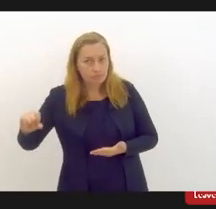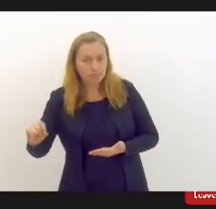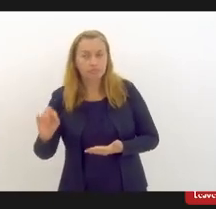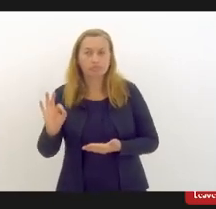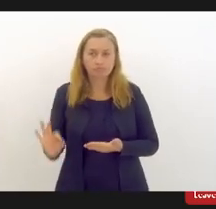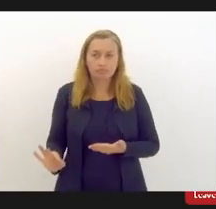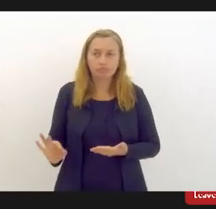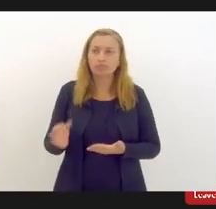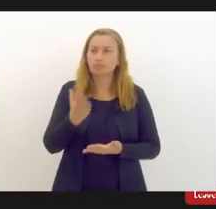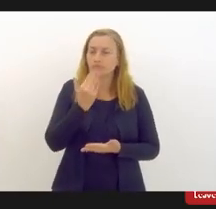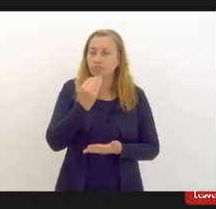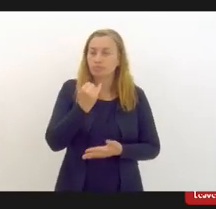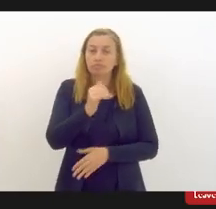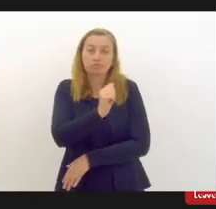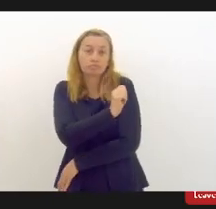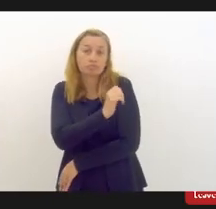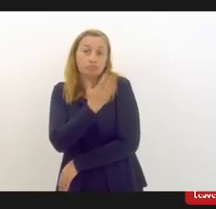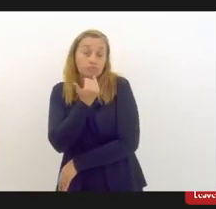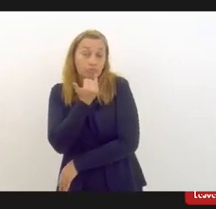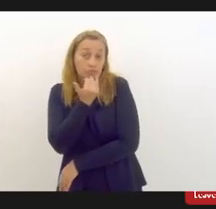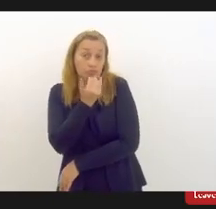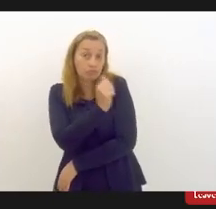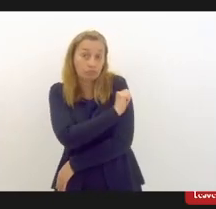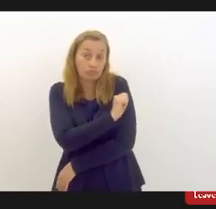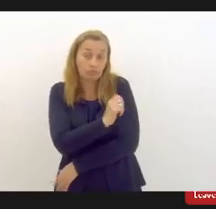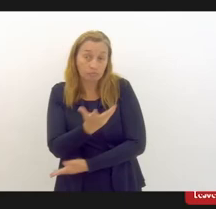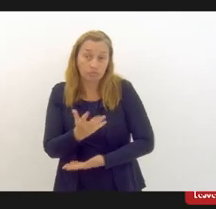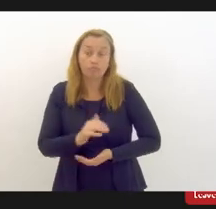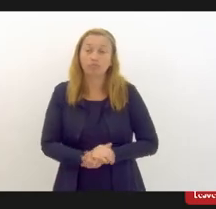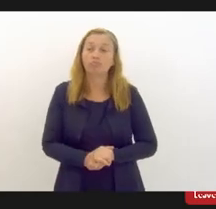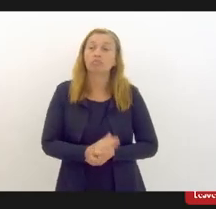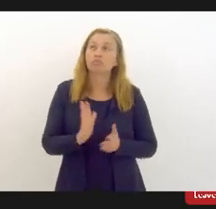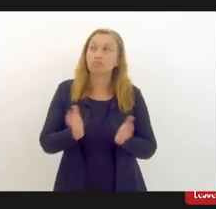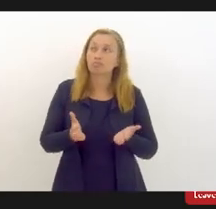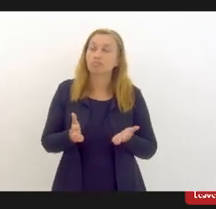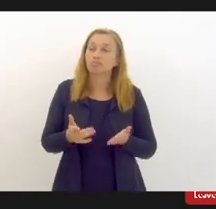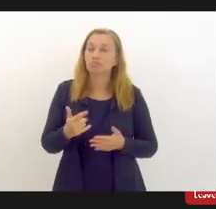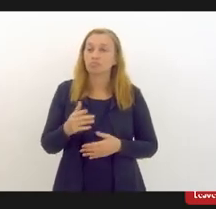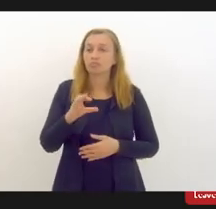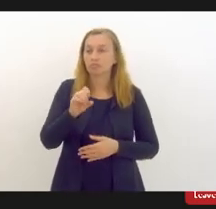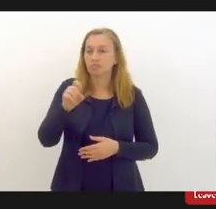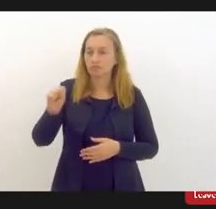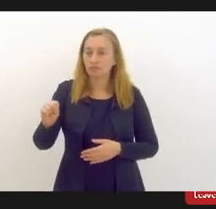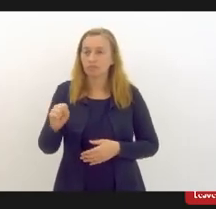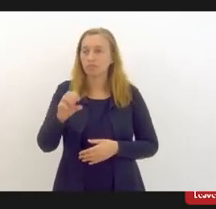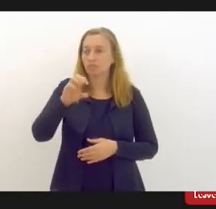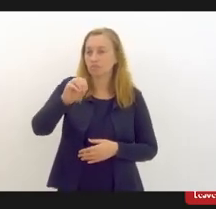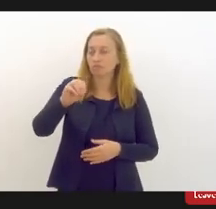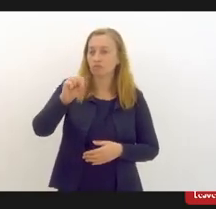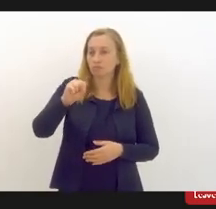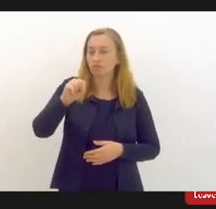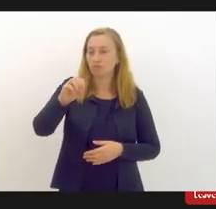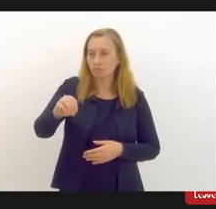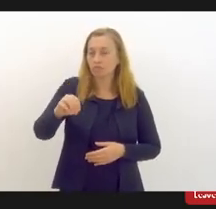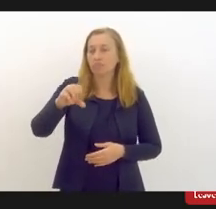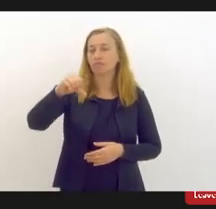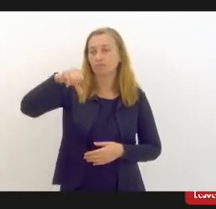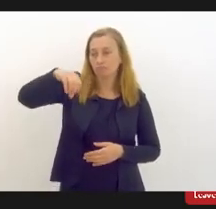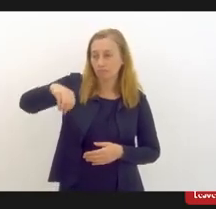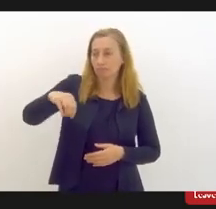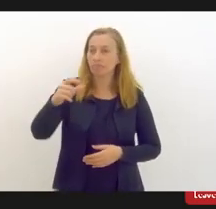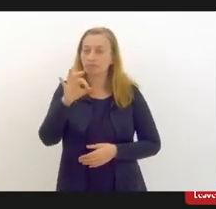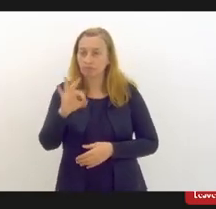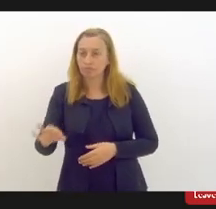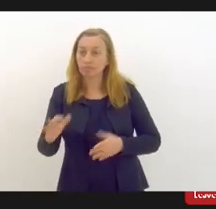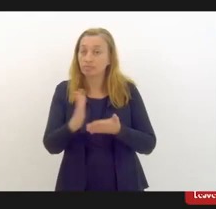alunos que comem, né? Hoje, a gente, pelo levantamento que o CAE fez, é em torno de 80% a 90%,